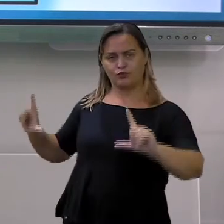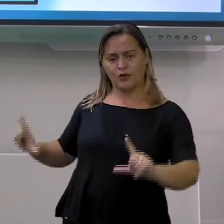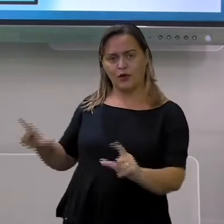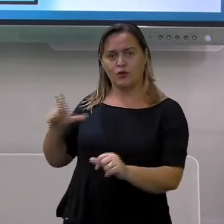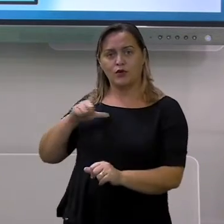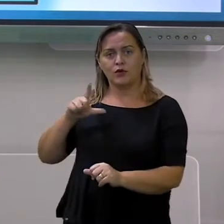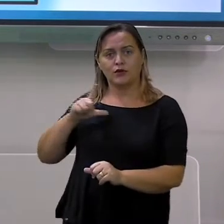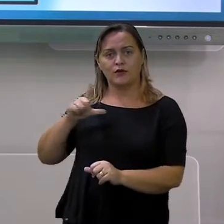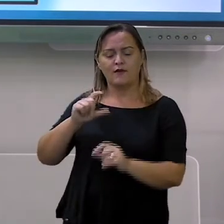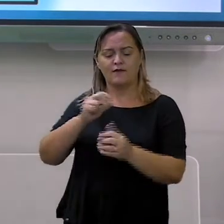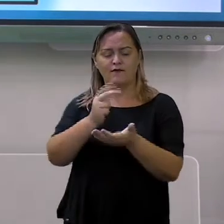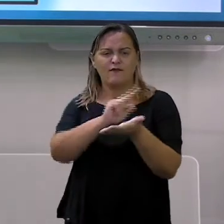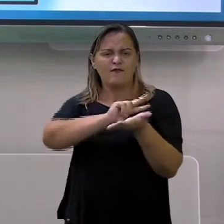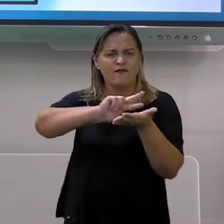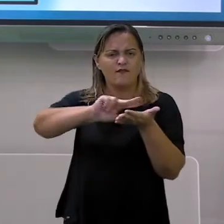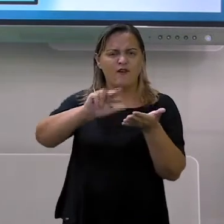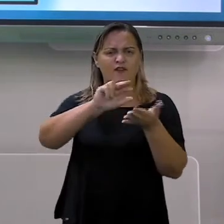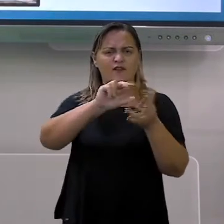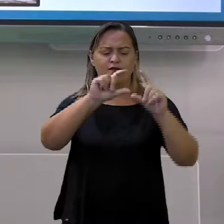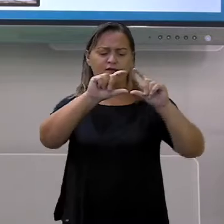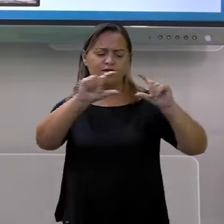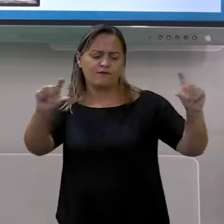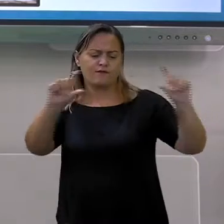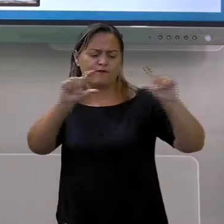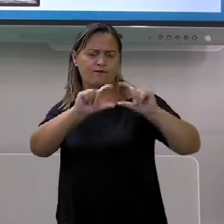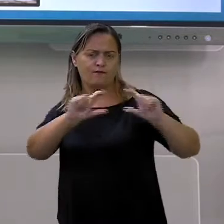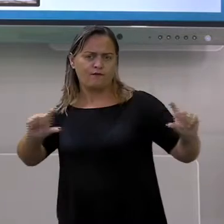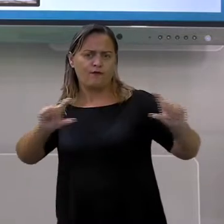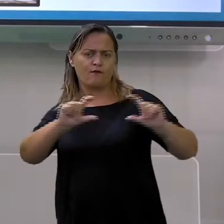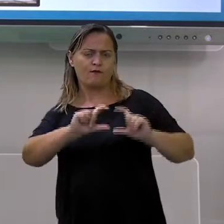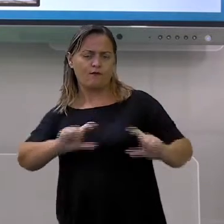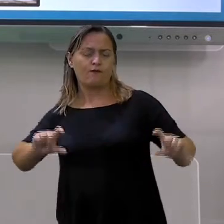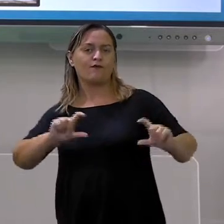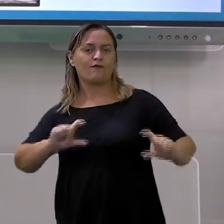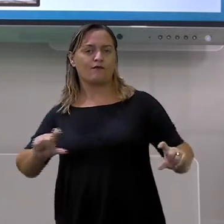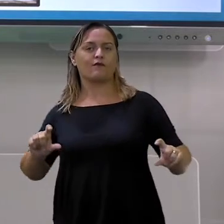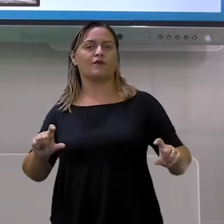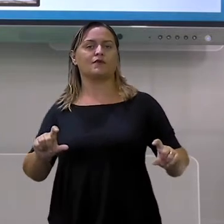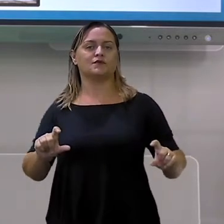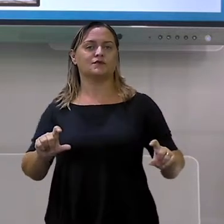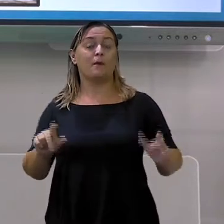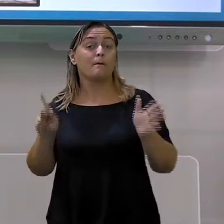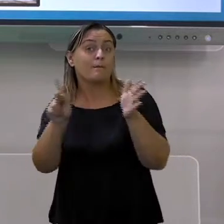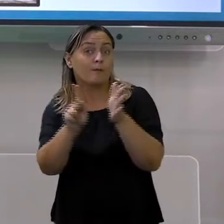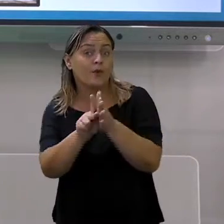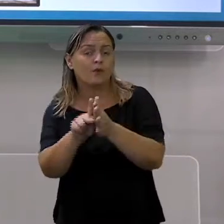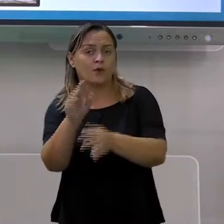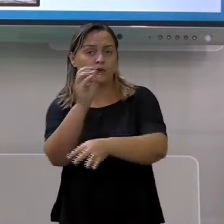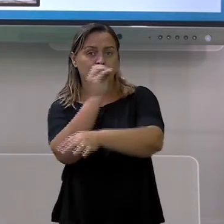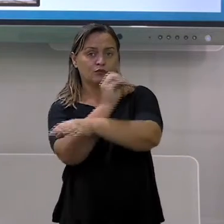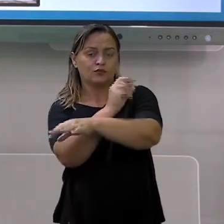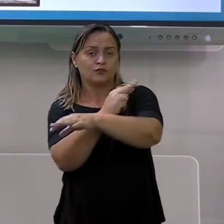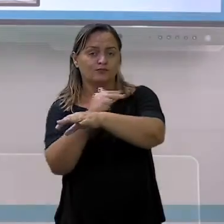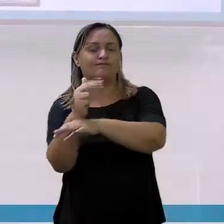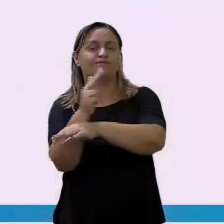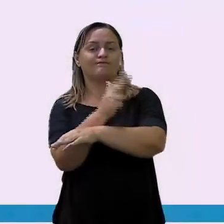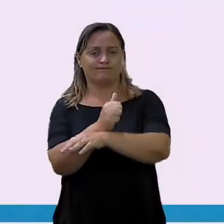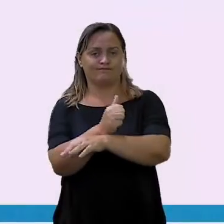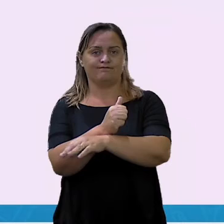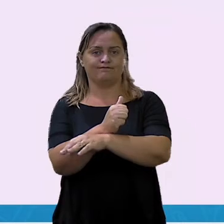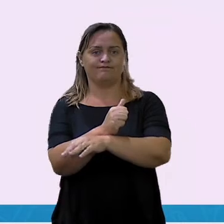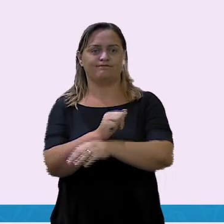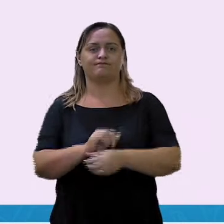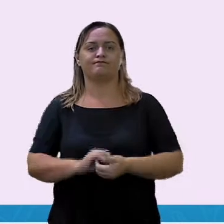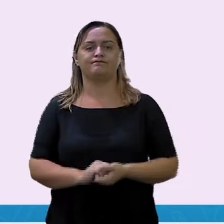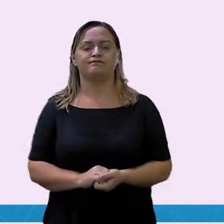que remetem à construção de todo o espaço. Vamos conhecer agora trabalhos de criação de paisagens